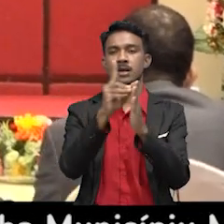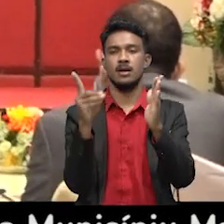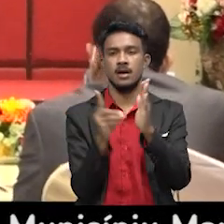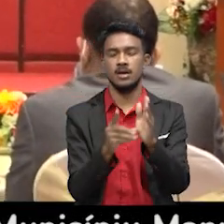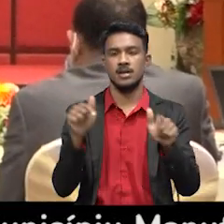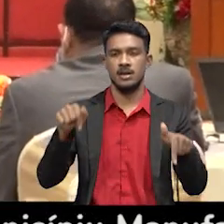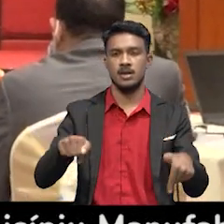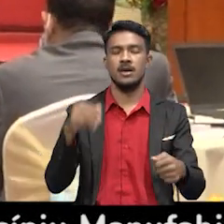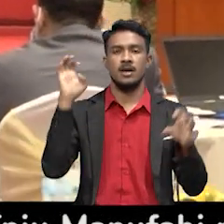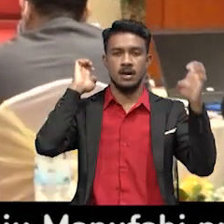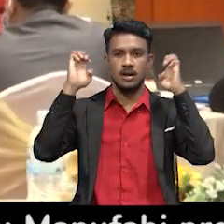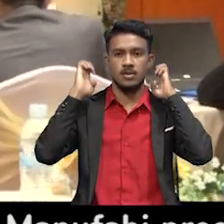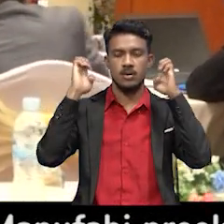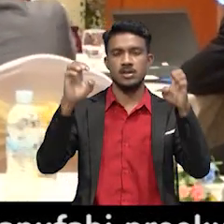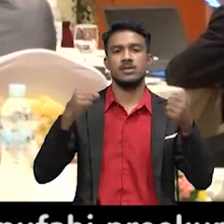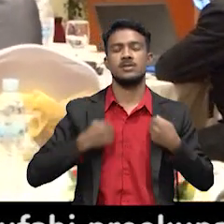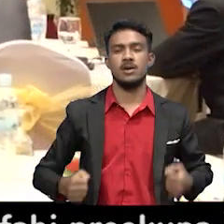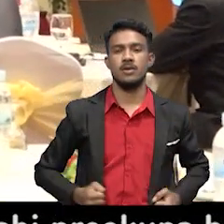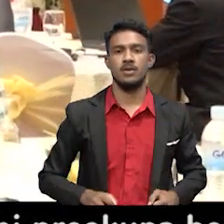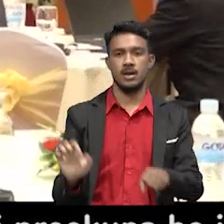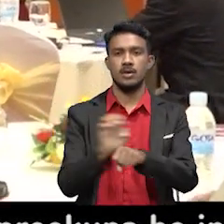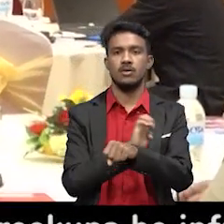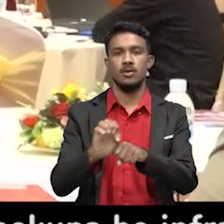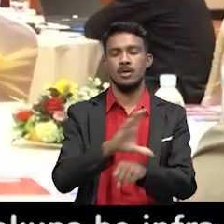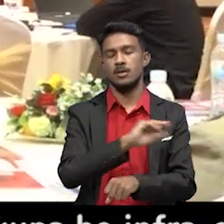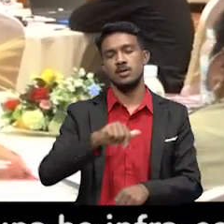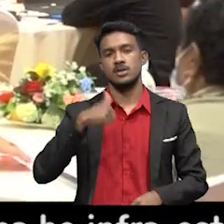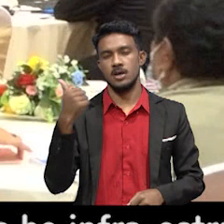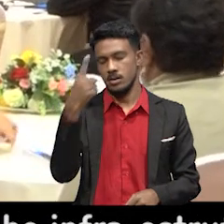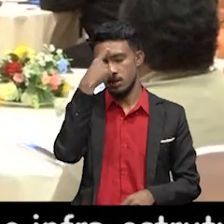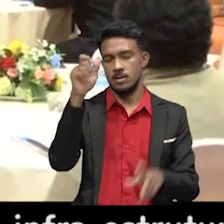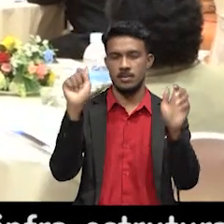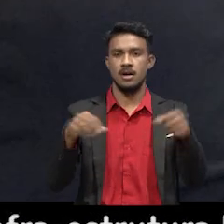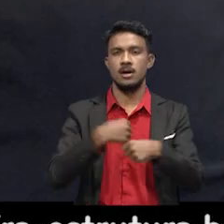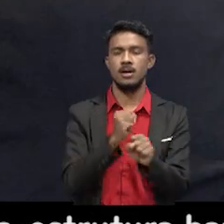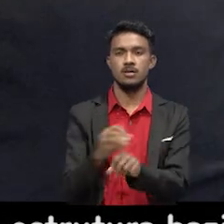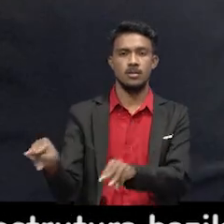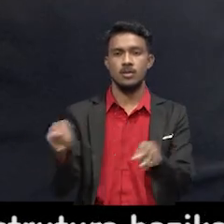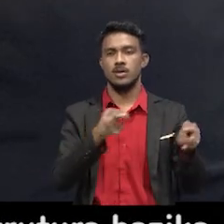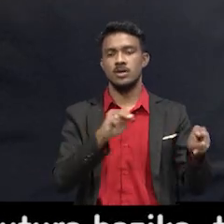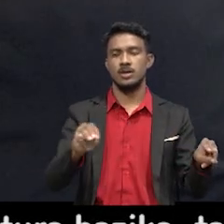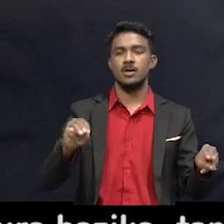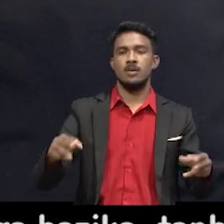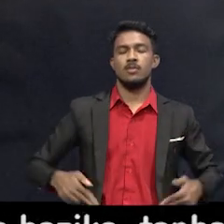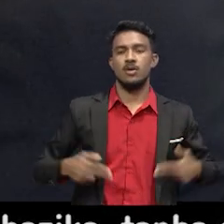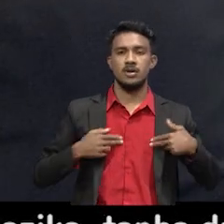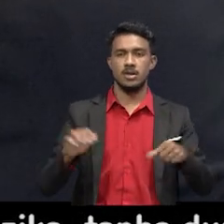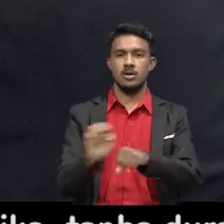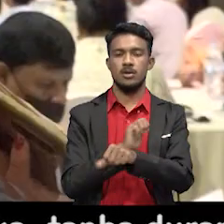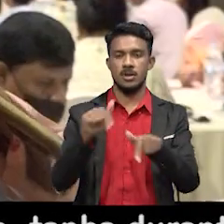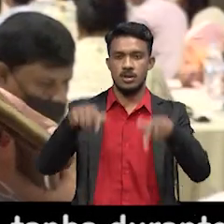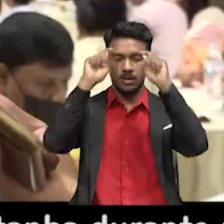área educação, saúde, economia no selutan, tamba belehalo mudança ba crescimento econômico iha Timor-Leste.